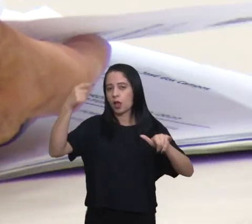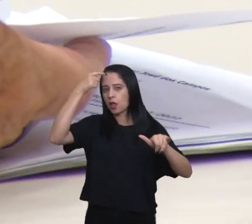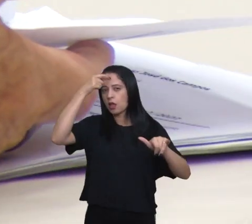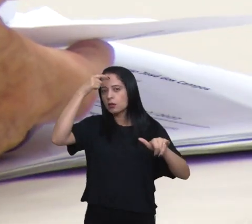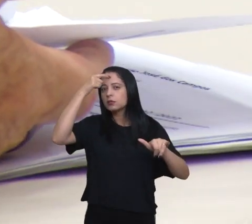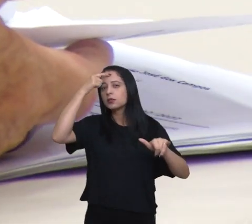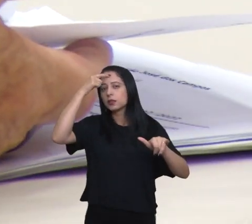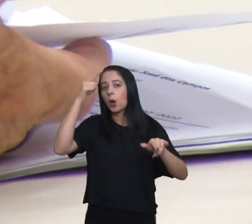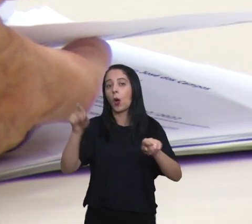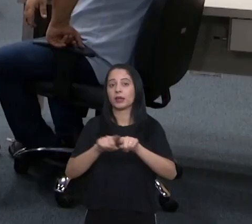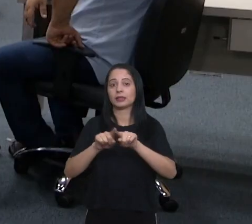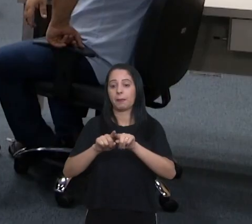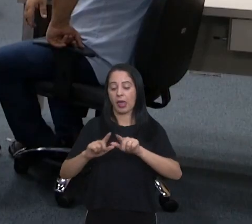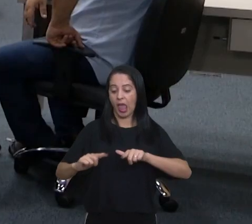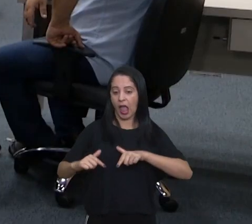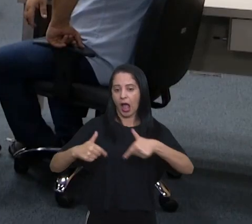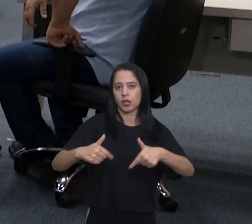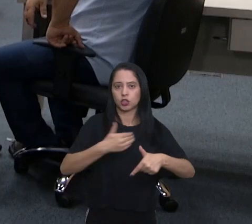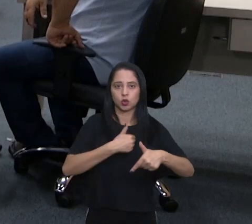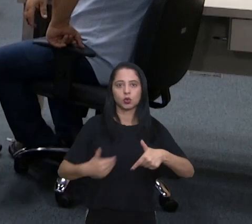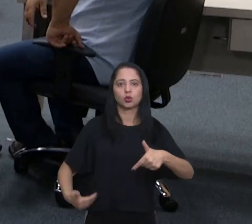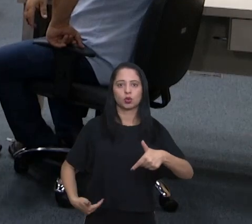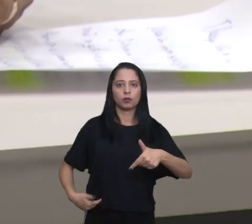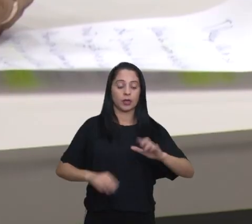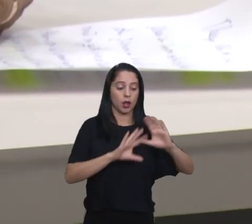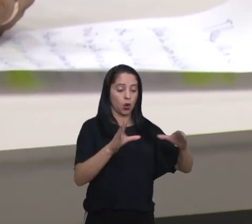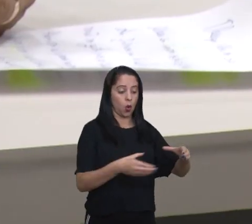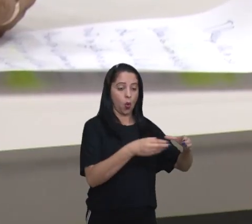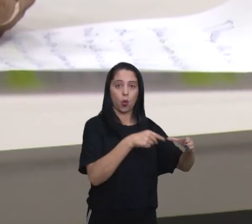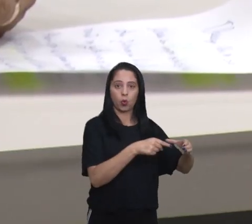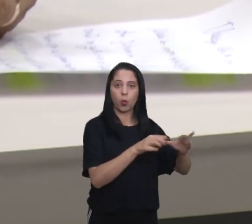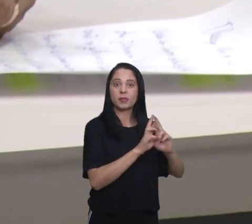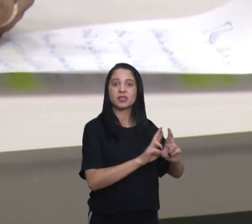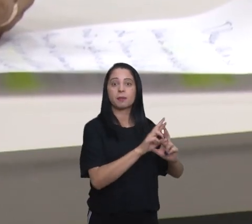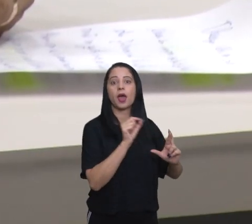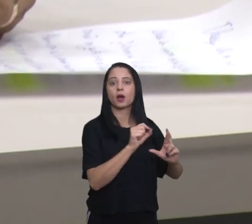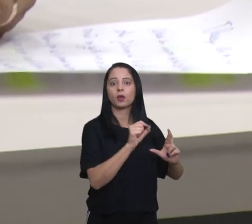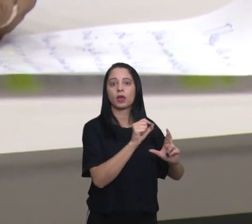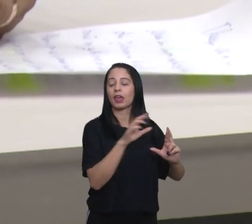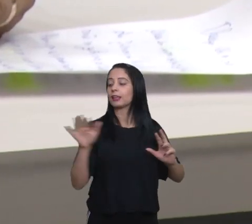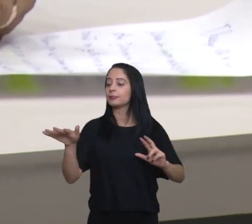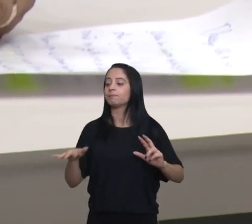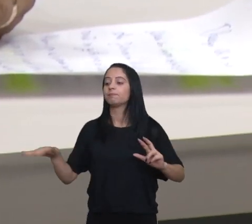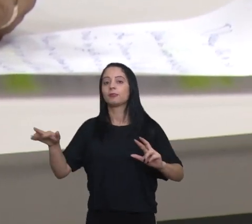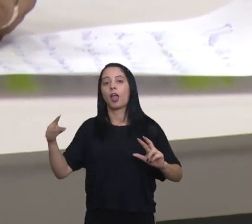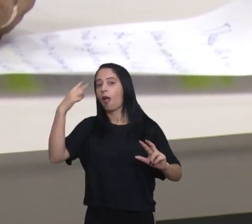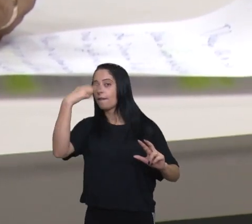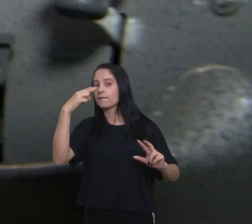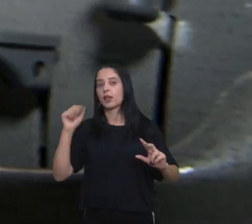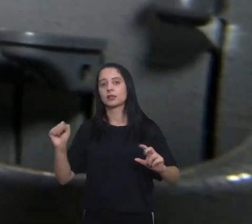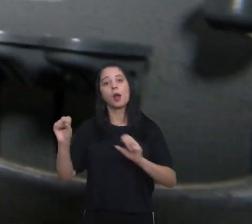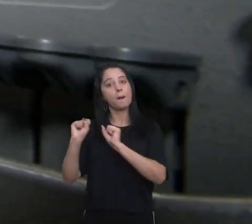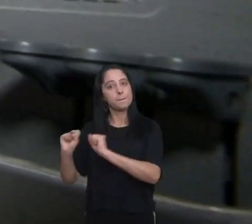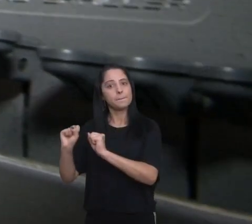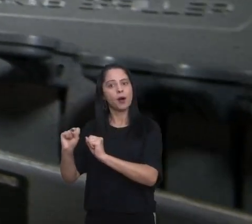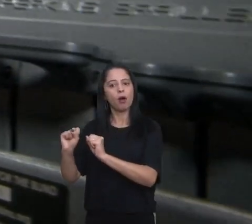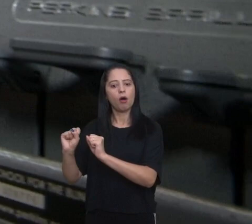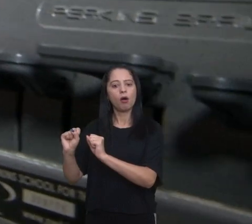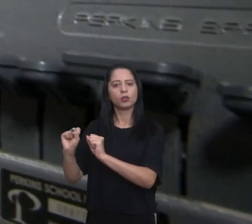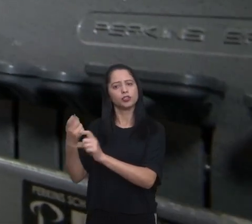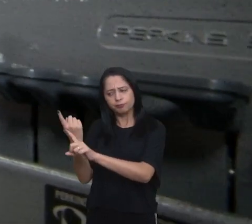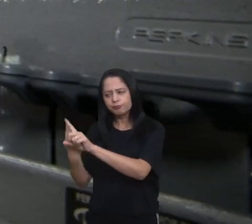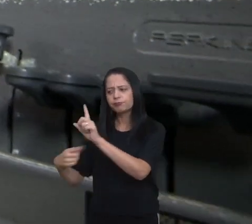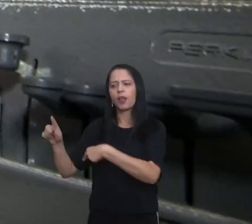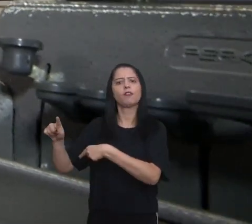também ações efetivas em prol de políticas públicas, a frente espera que os deficientes visuais de São José possam atuar